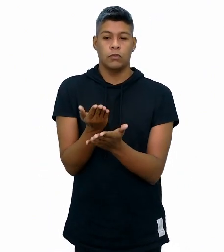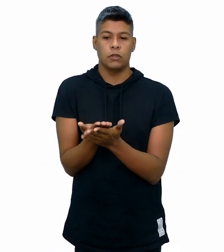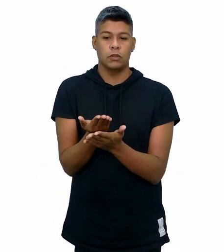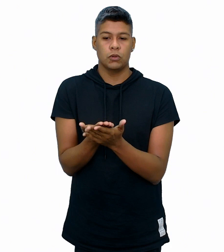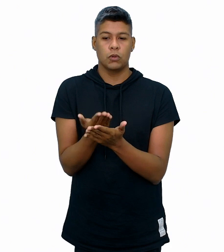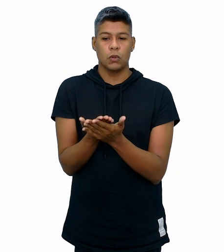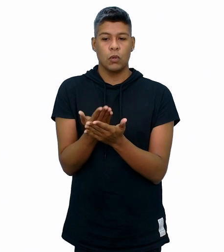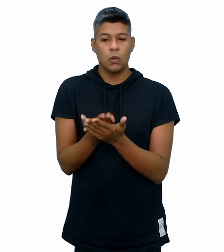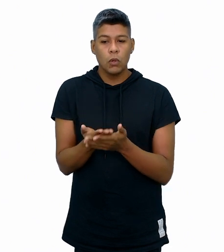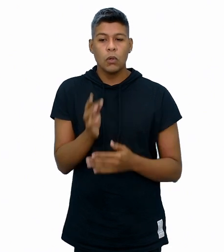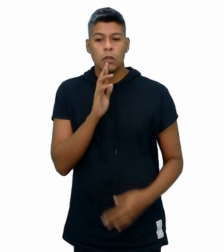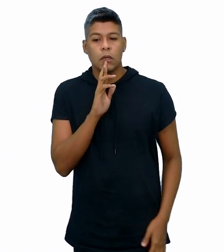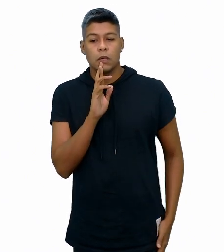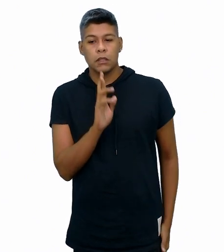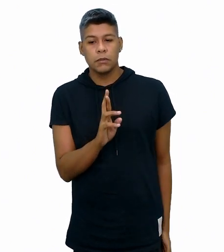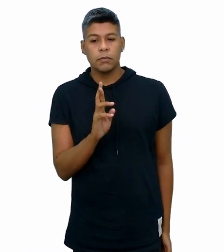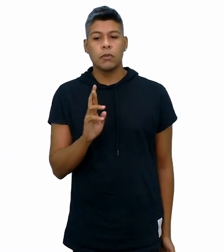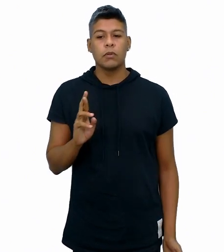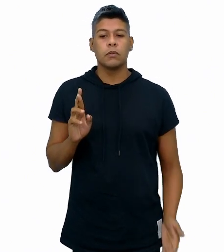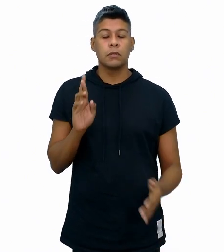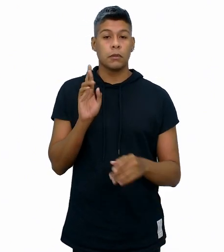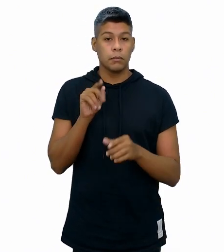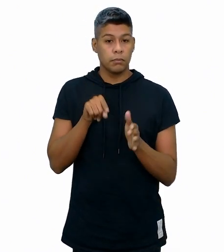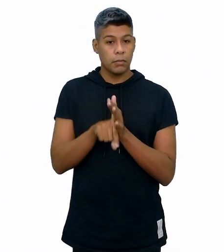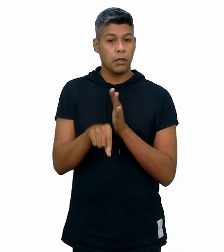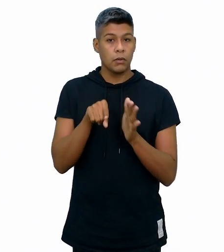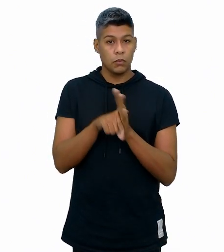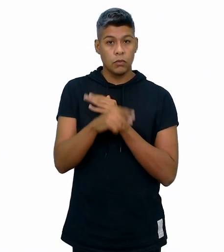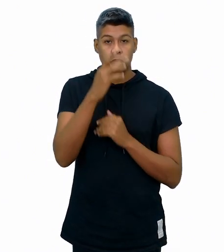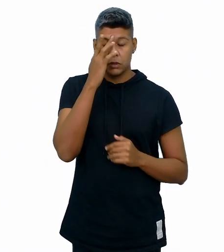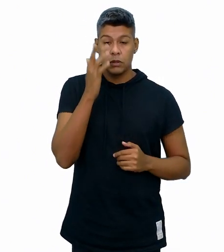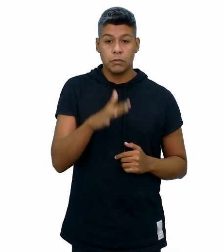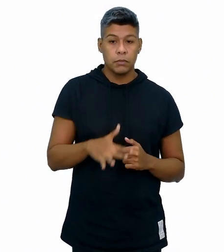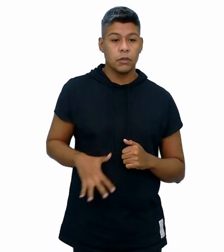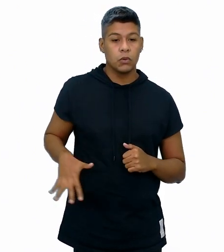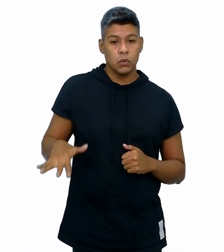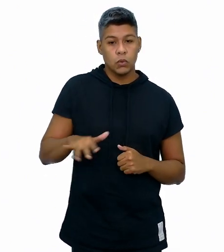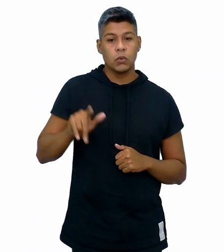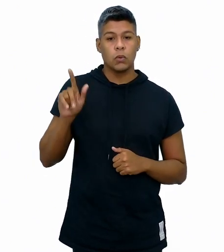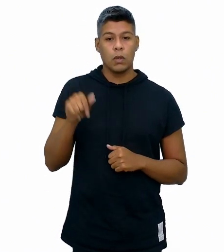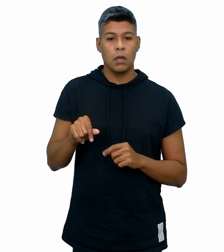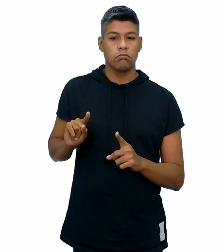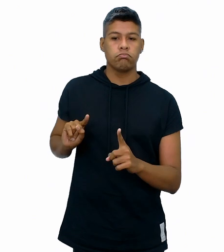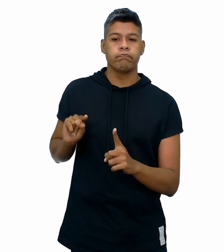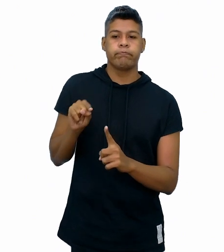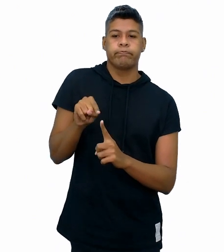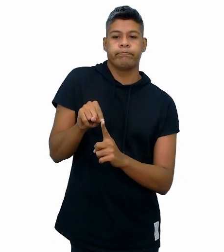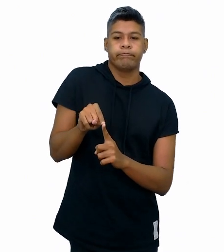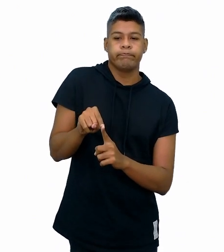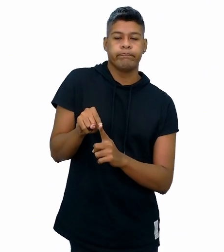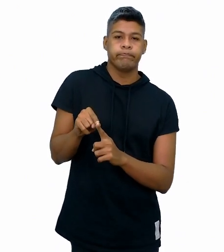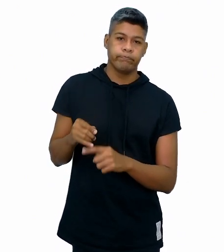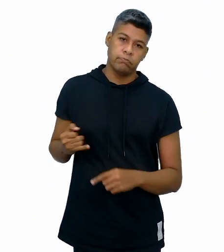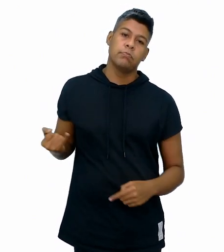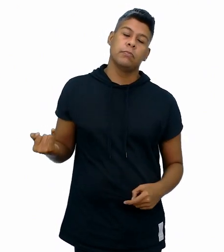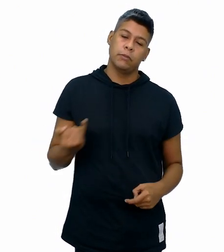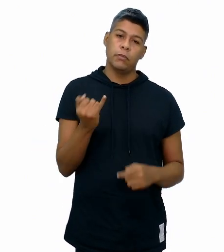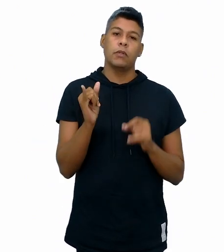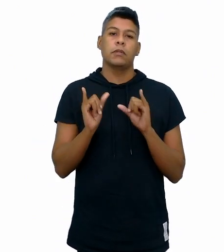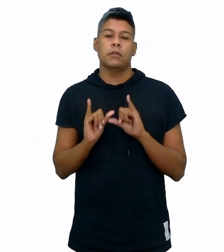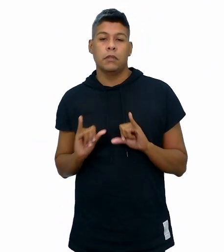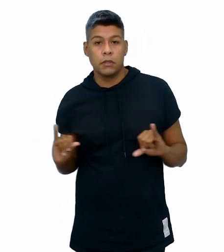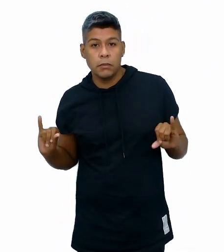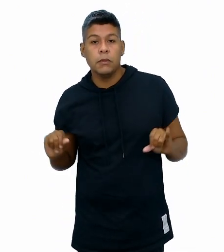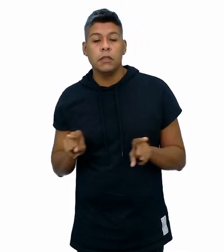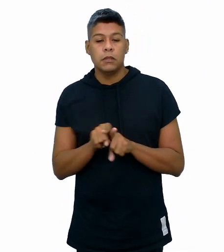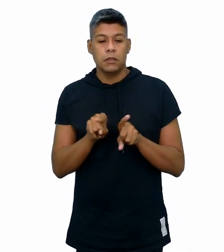escola, respondendo perguntas aí sobre o público-alvo que será alcançado, sobre a importância da campanha.